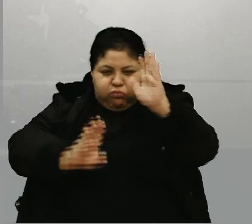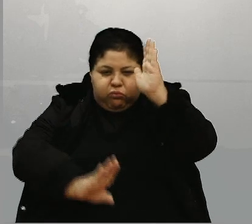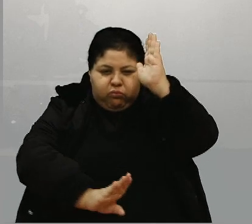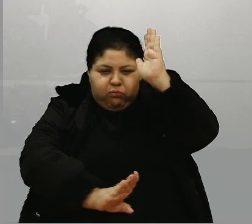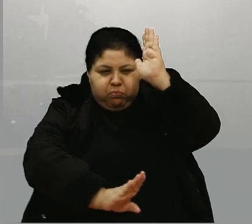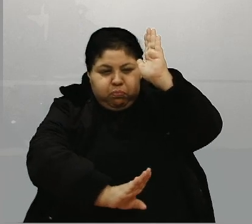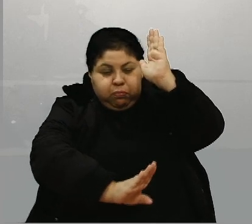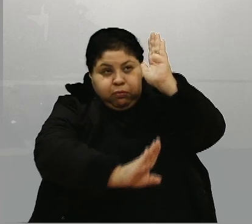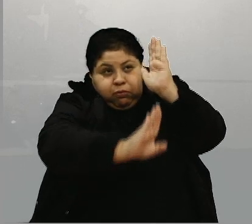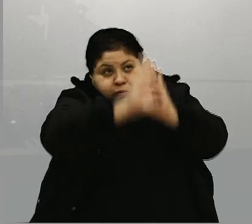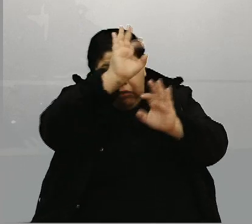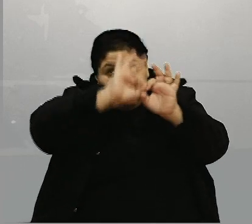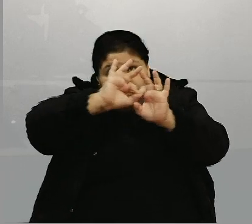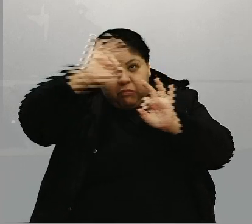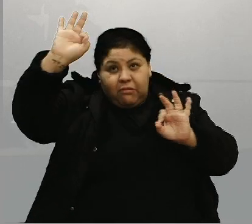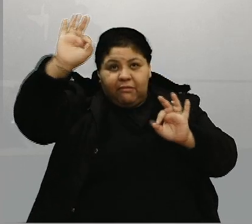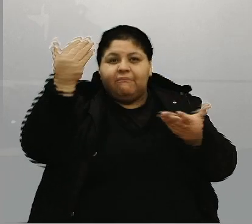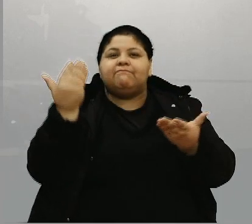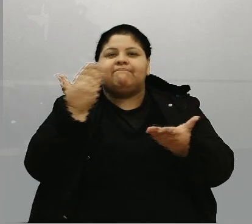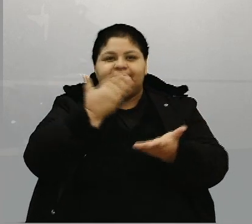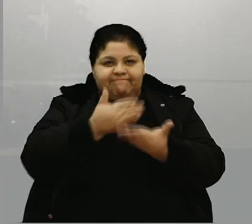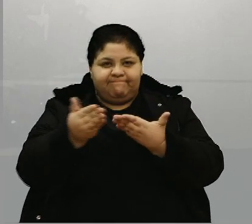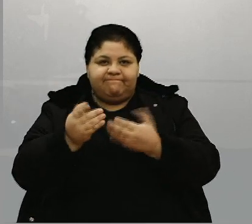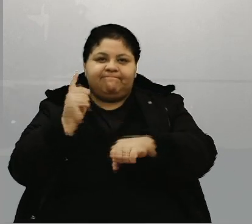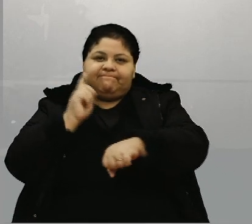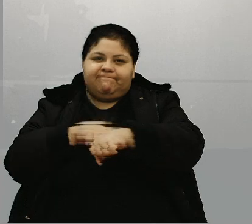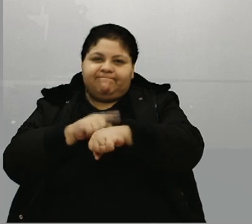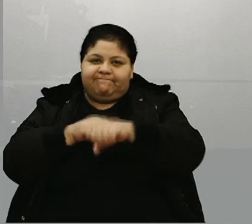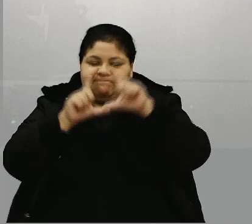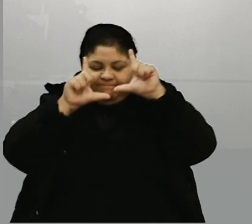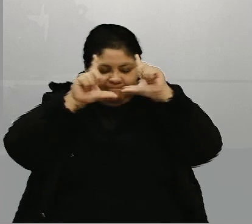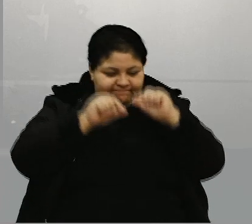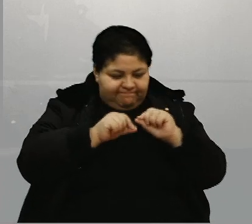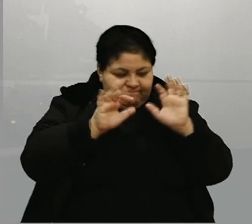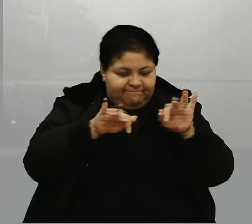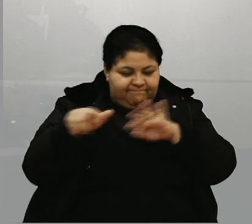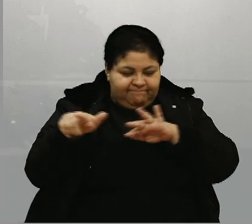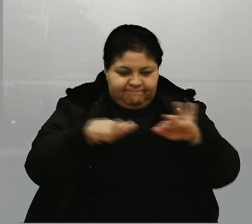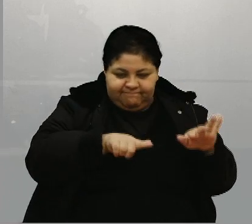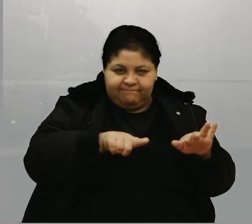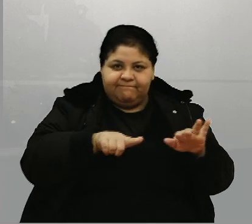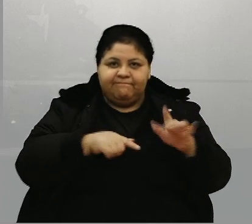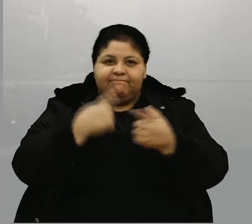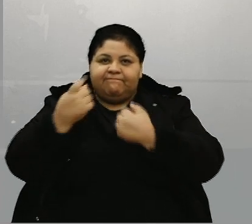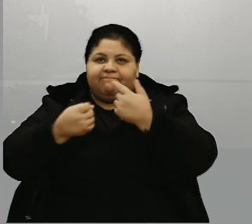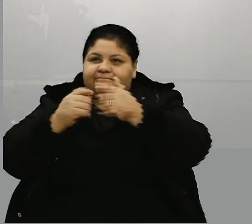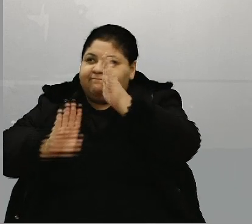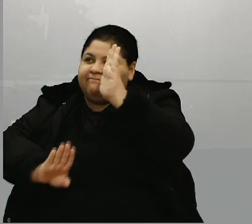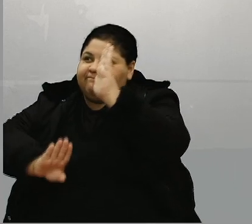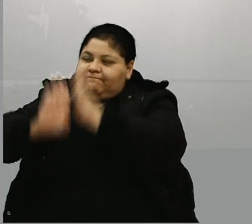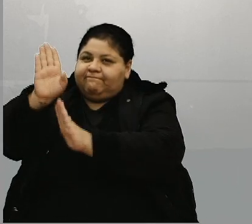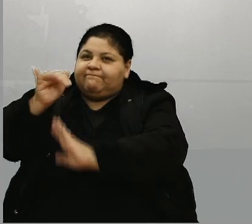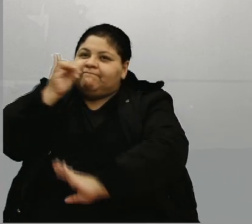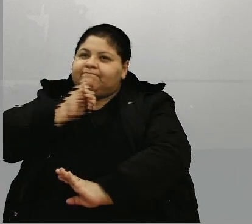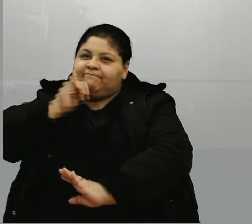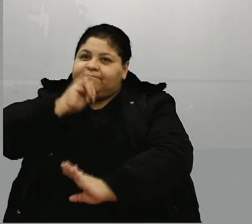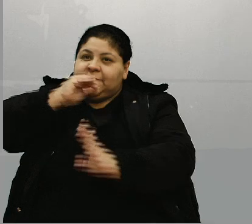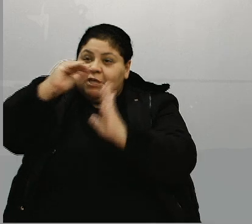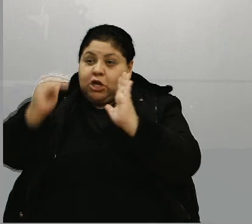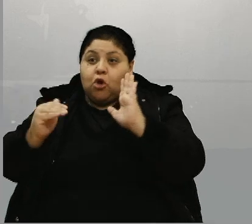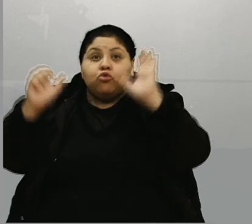longe possível. Perdemos algumas horas de sono nos finais de semana e fizemos alguns lançamentos testes abaixo de